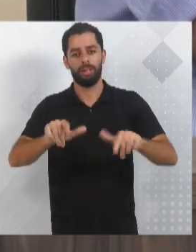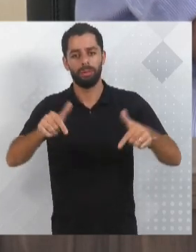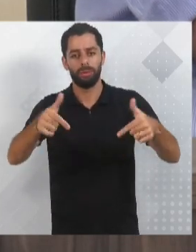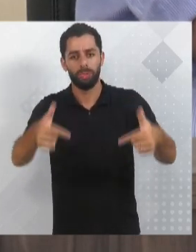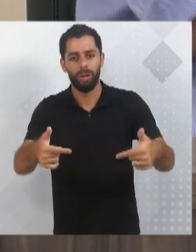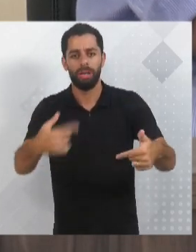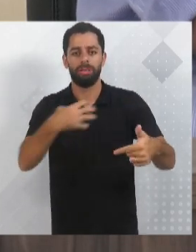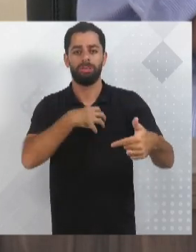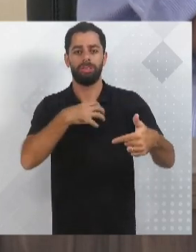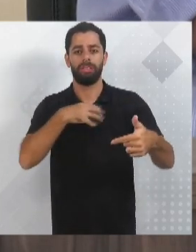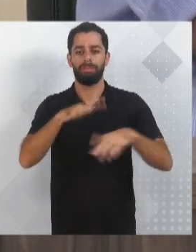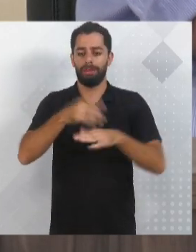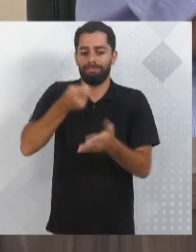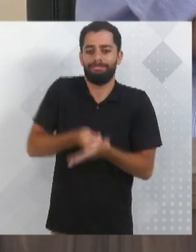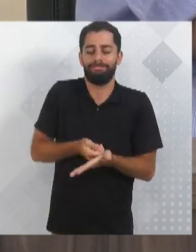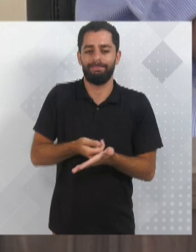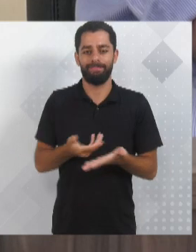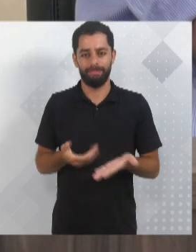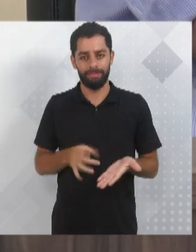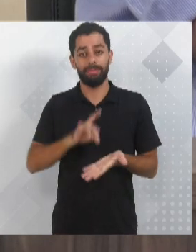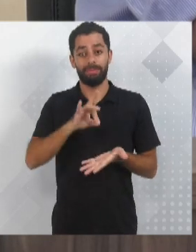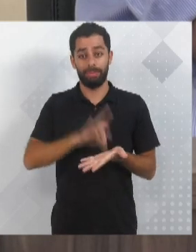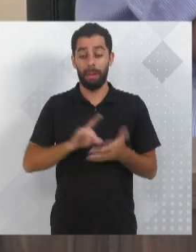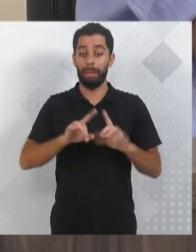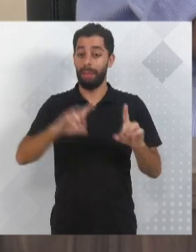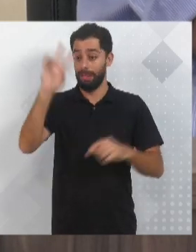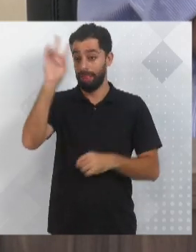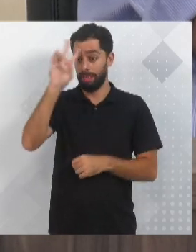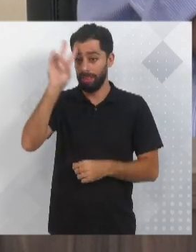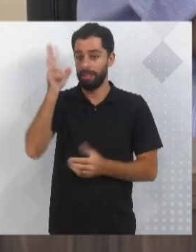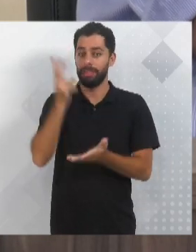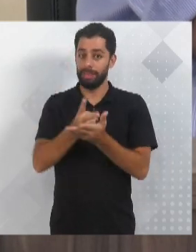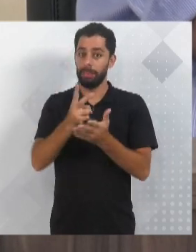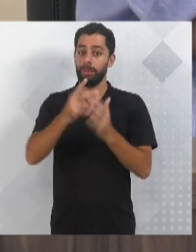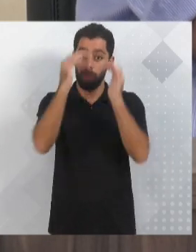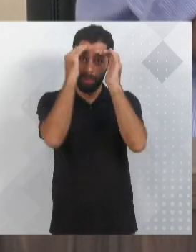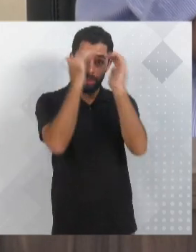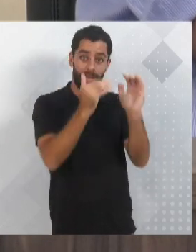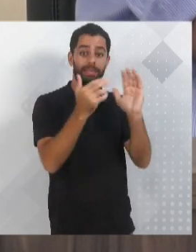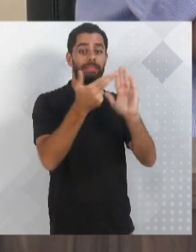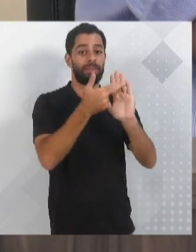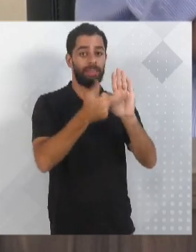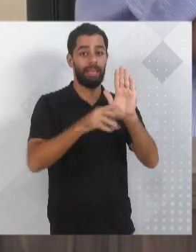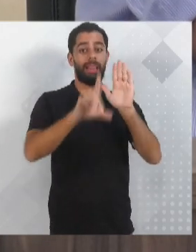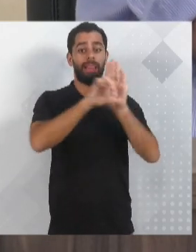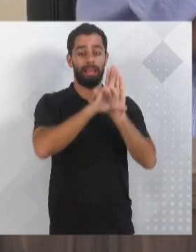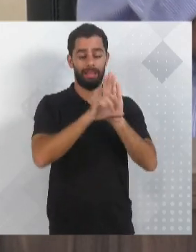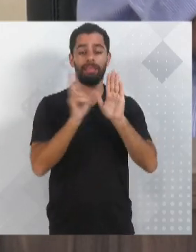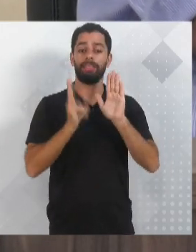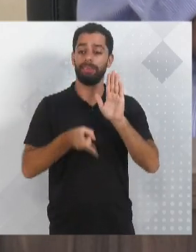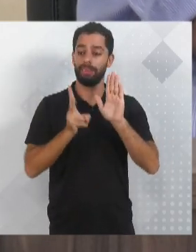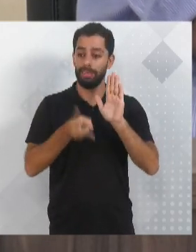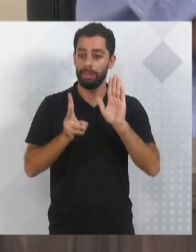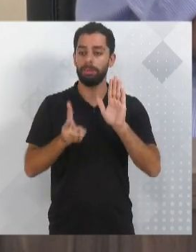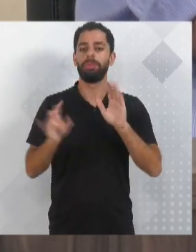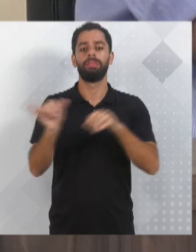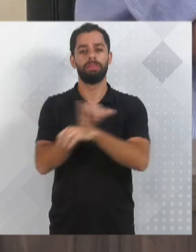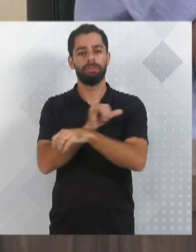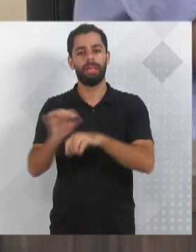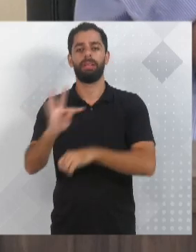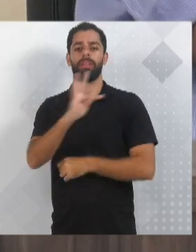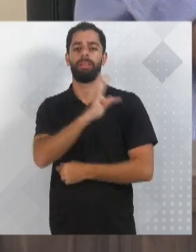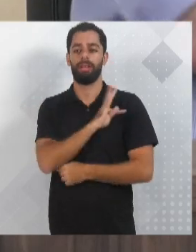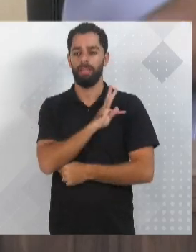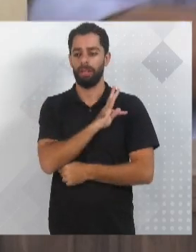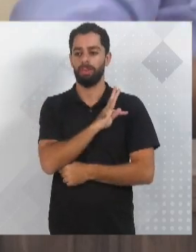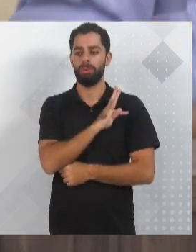forma mais impositiva. Mas, lembrando, sempre dentro da lei, sempre num ato técnico,